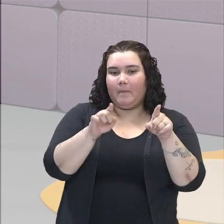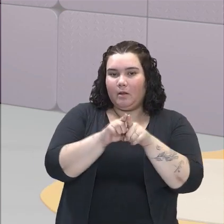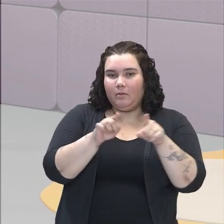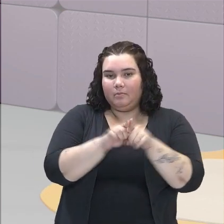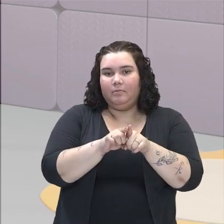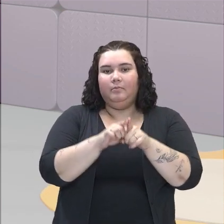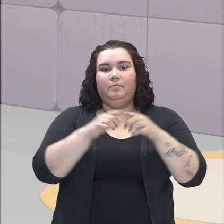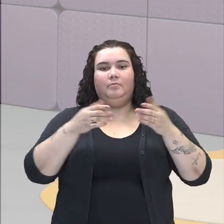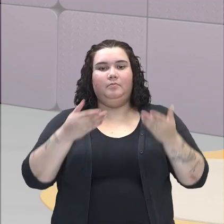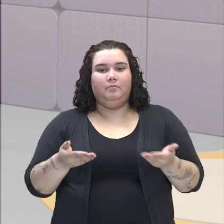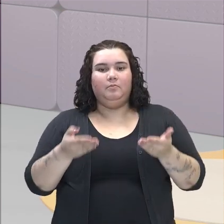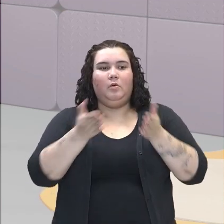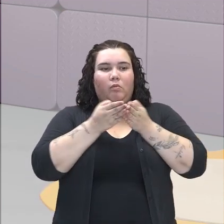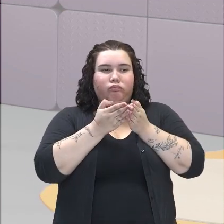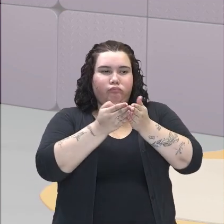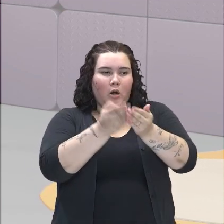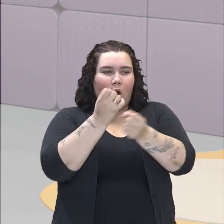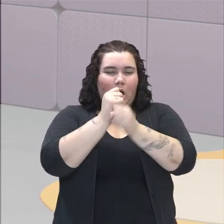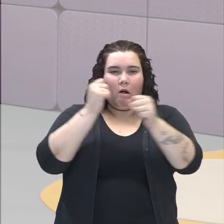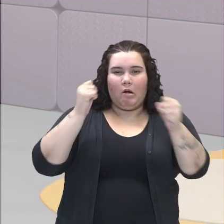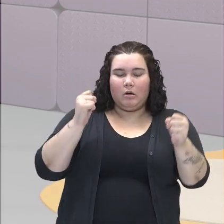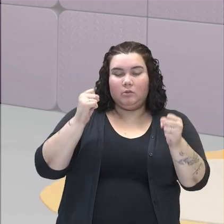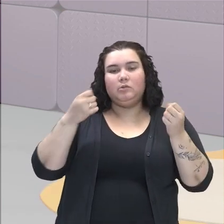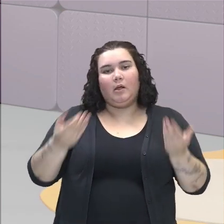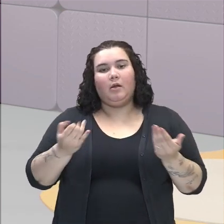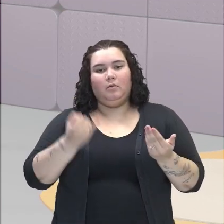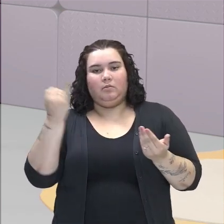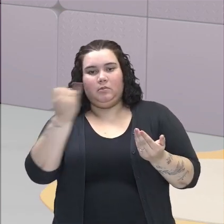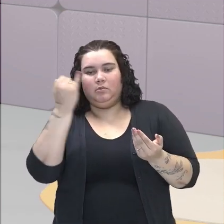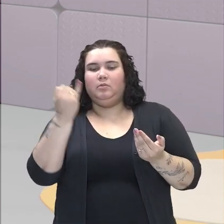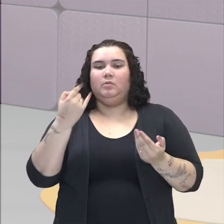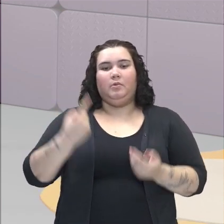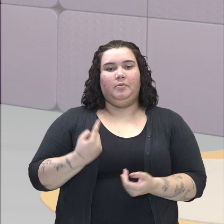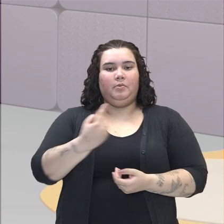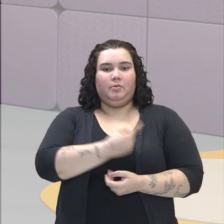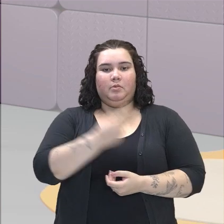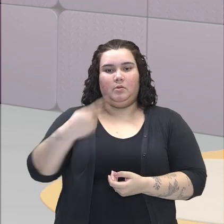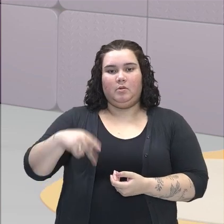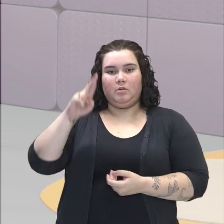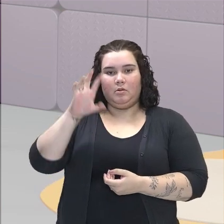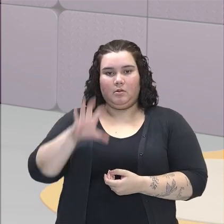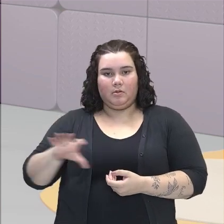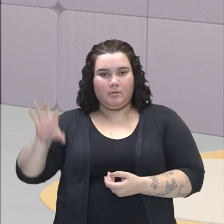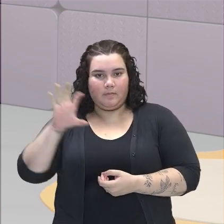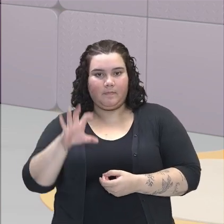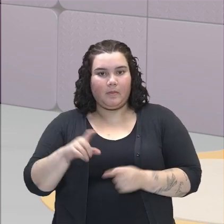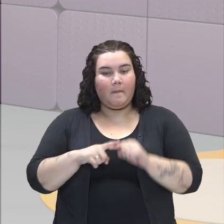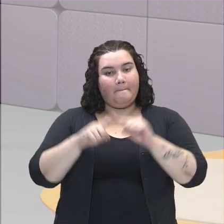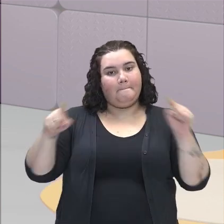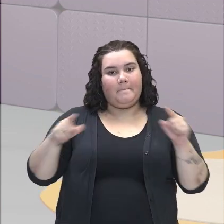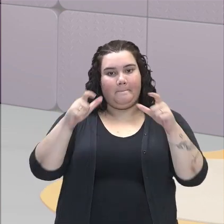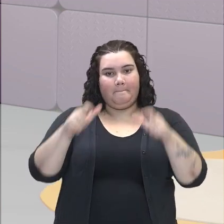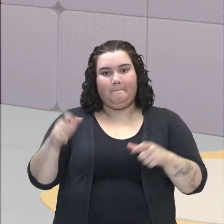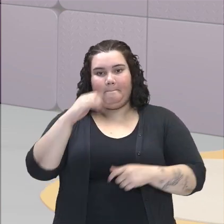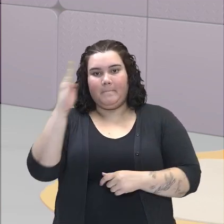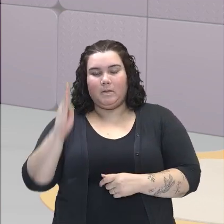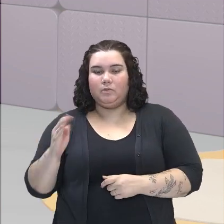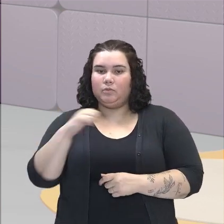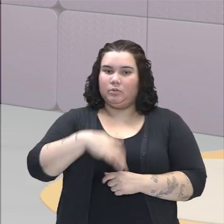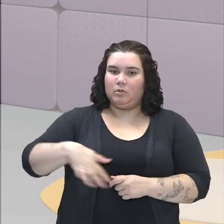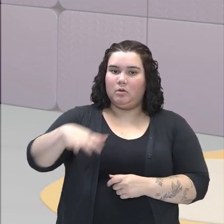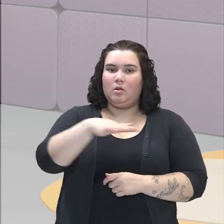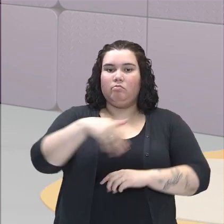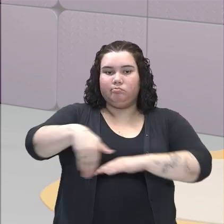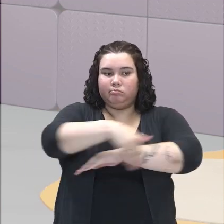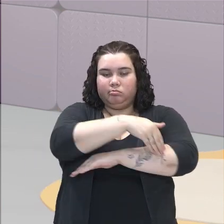pelas balsas, né, pelos navios de grande porte, né, que são importantes aí para a nossa região, né? Mas no